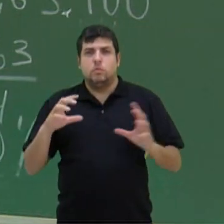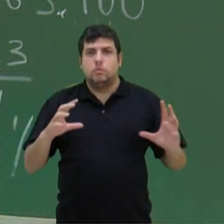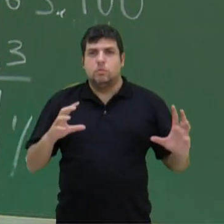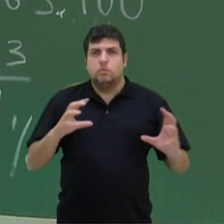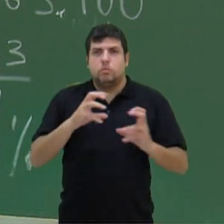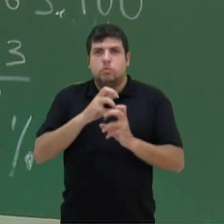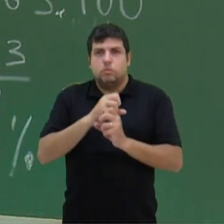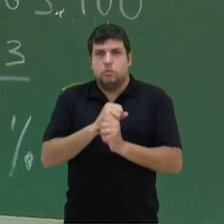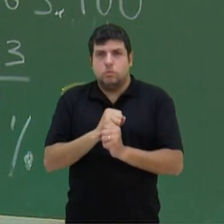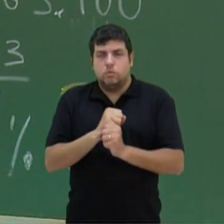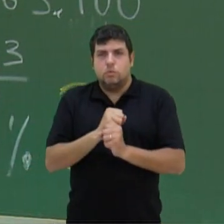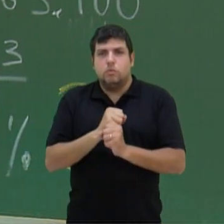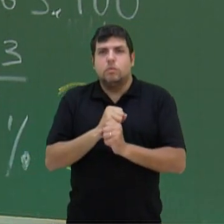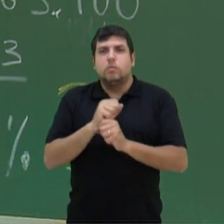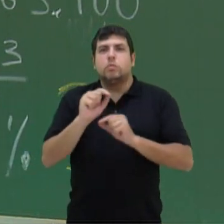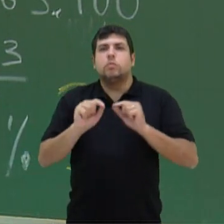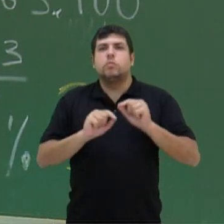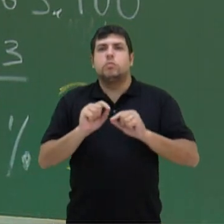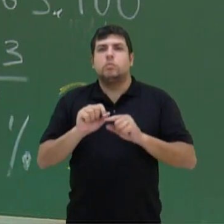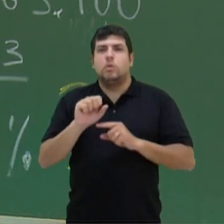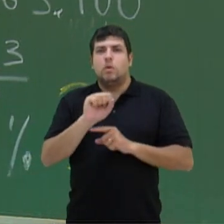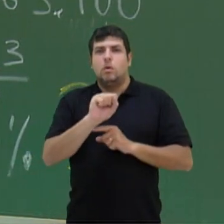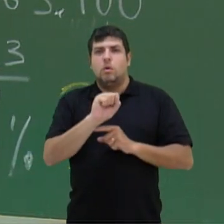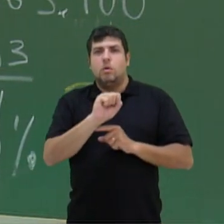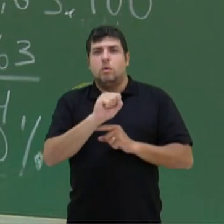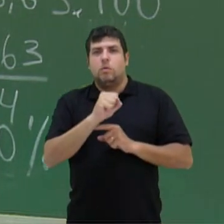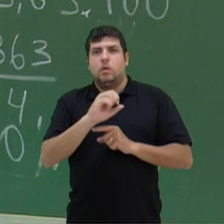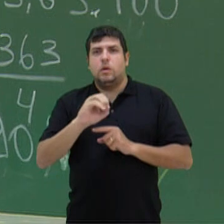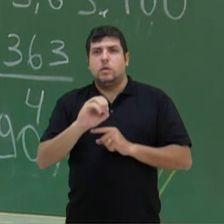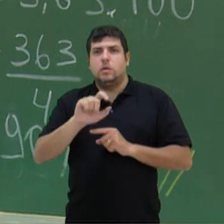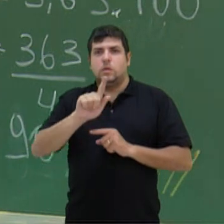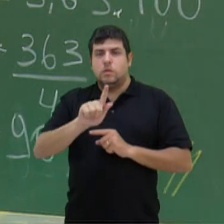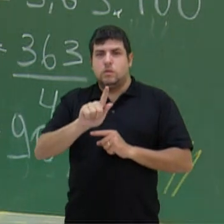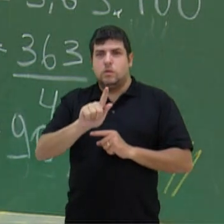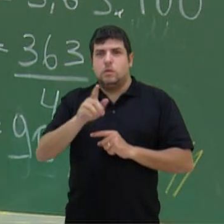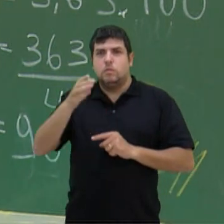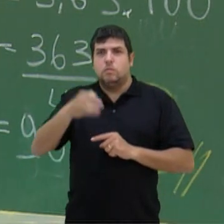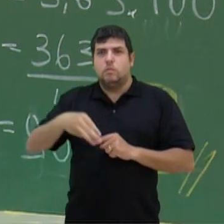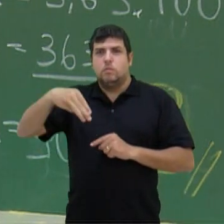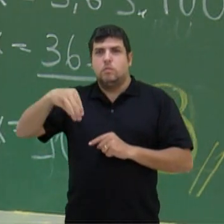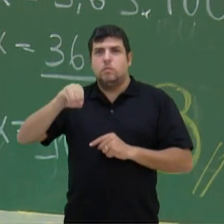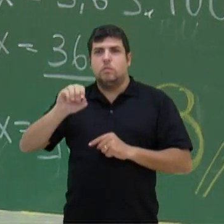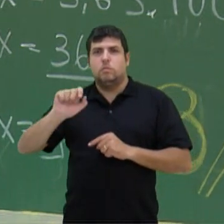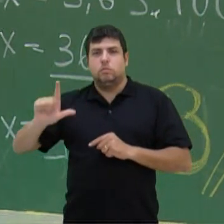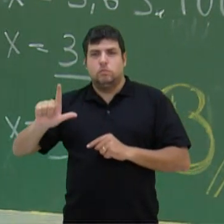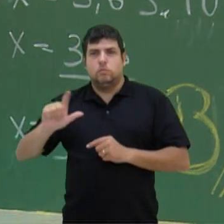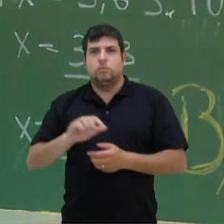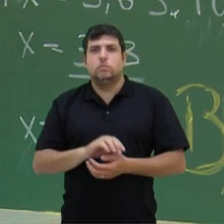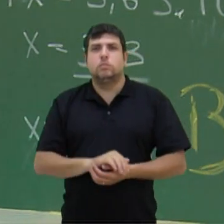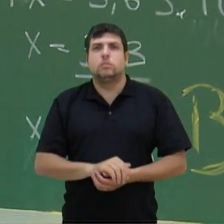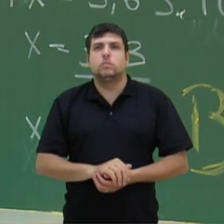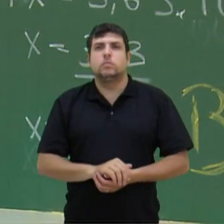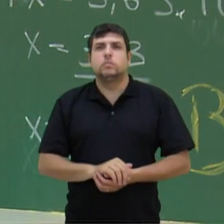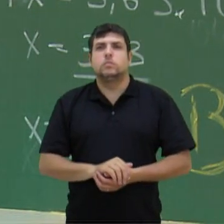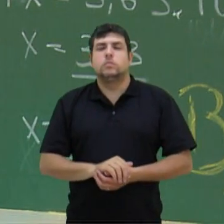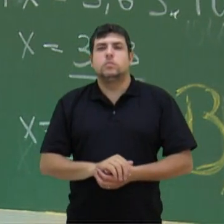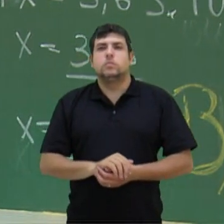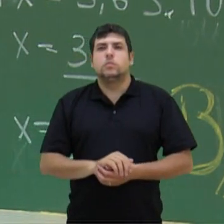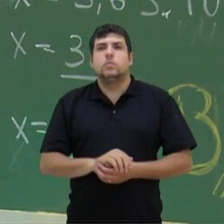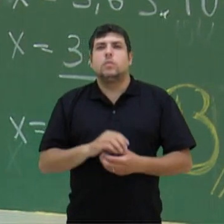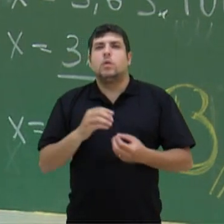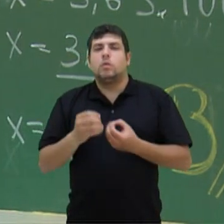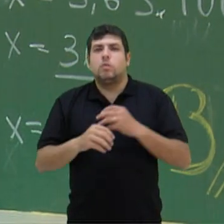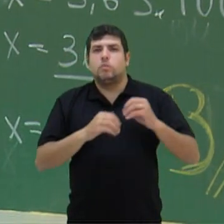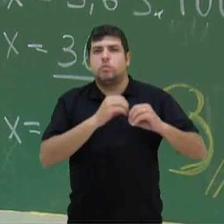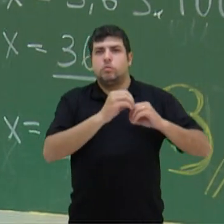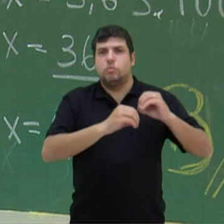nosso nitrato ali vai ser 80 gramas por mol, tá? Massa molecular. Agora, para o óxido nitroso. Tá?